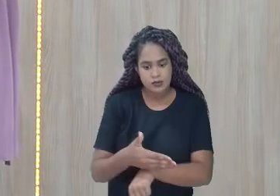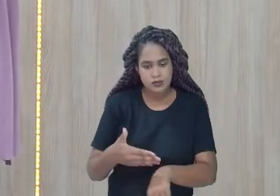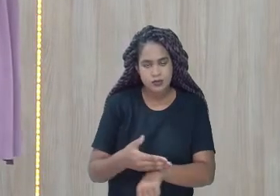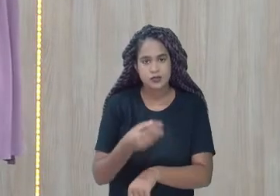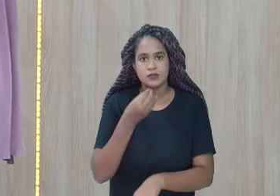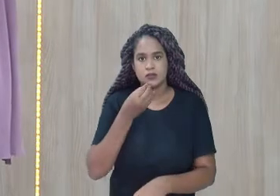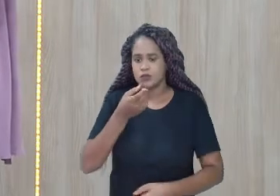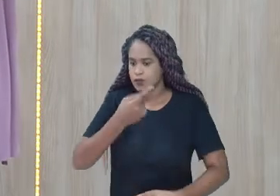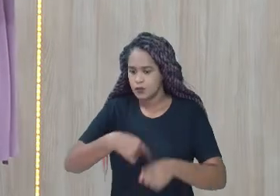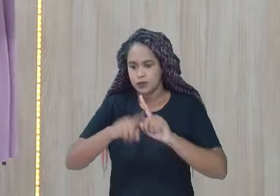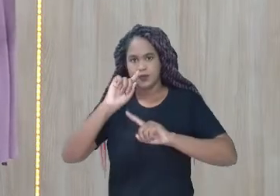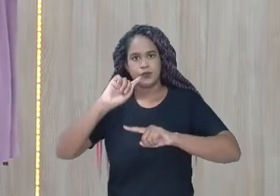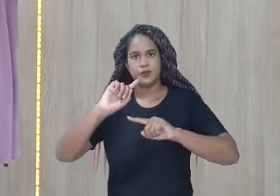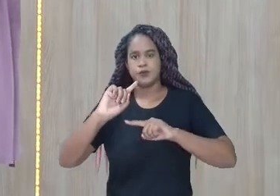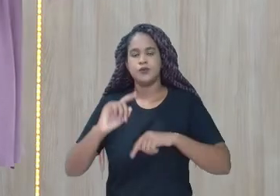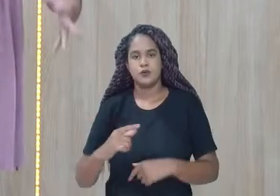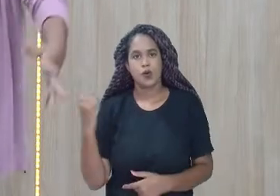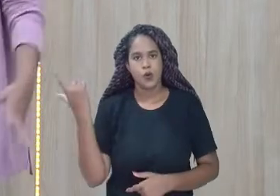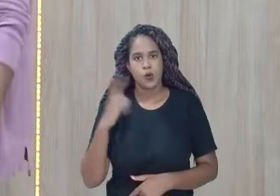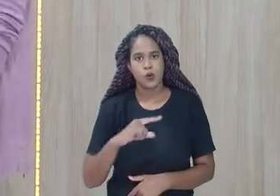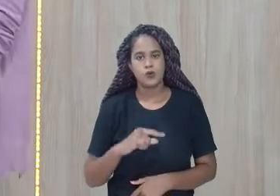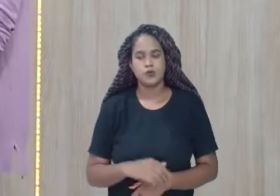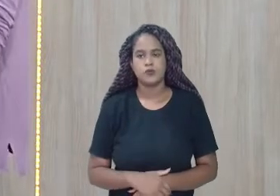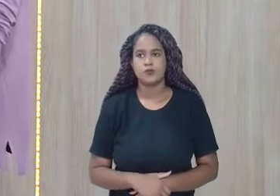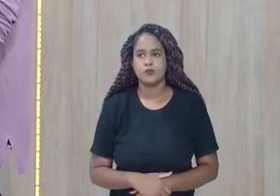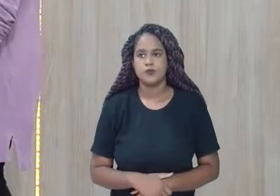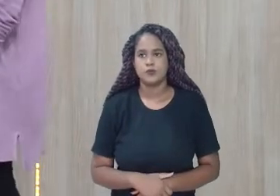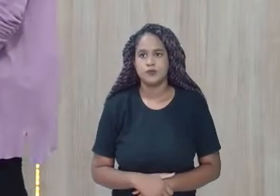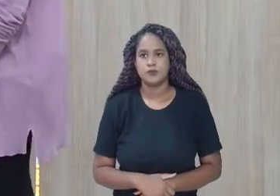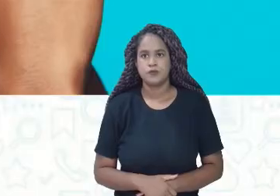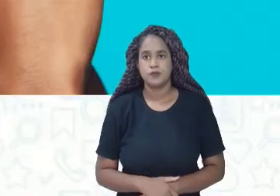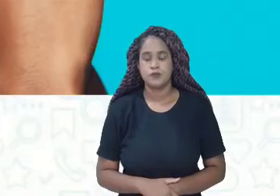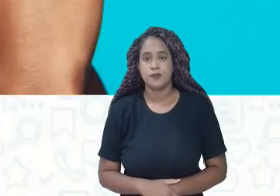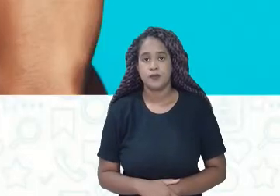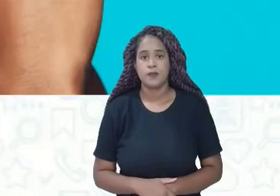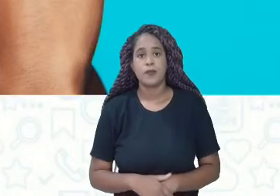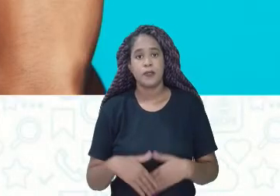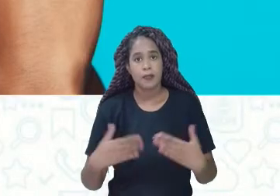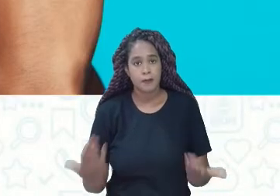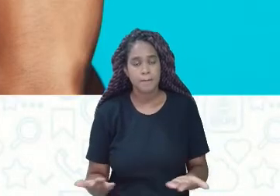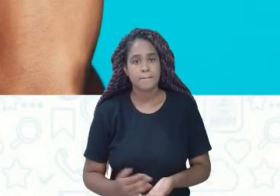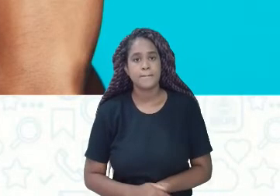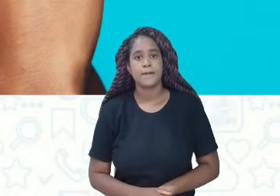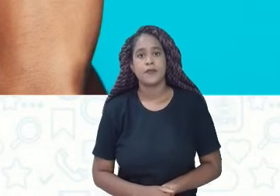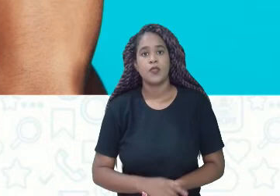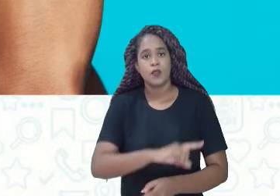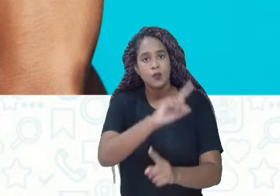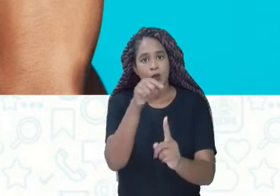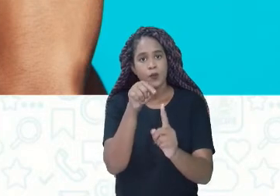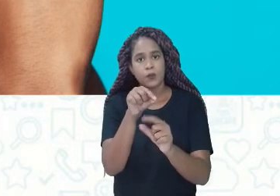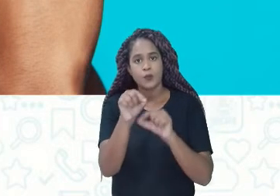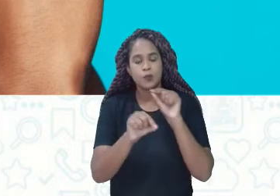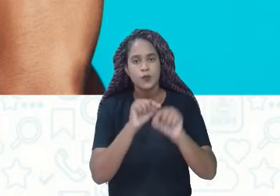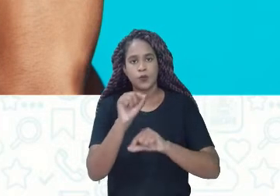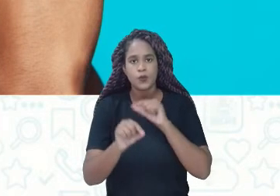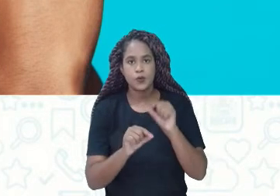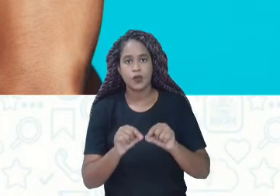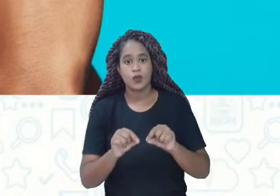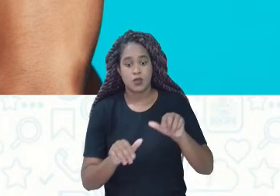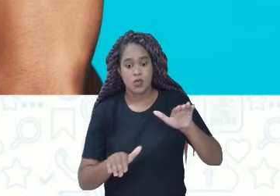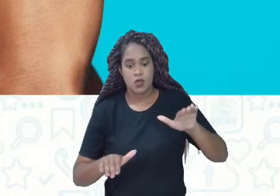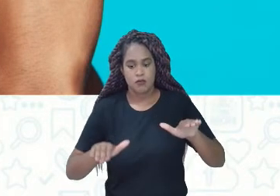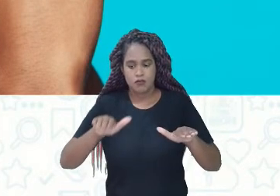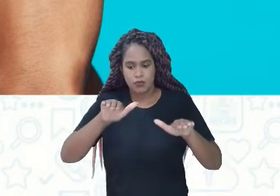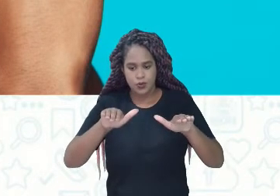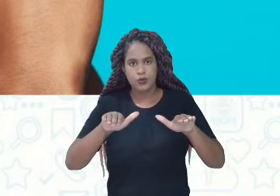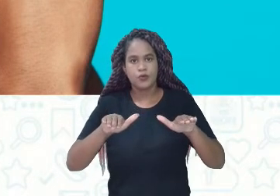superar, tá certo? Tornar possível. A reparação histórica surge com a ideia de dar pé de igualdade de acesso